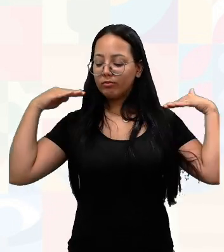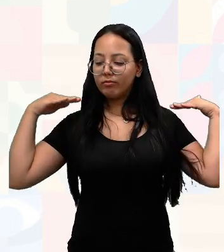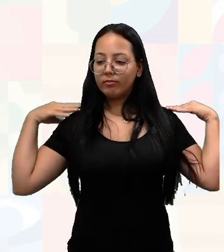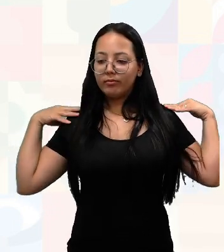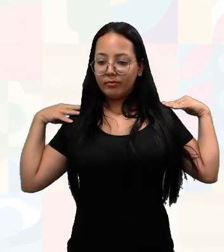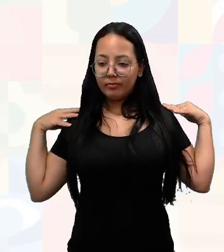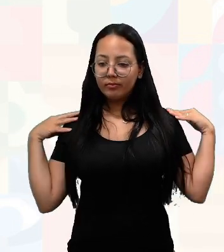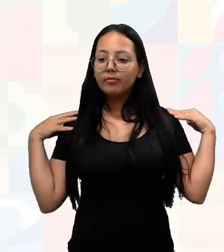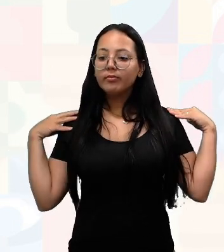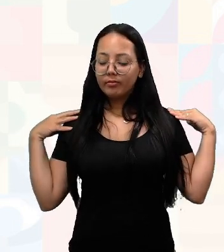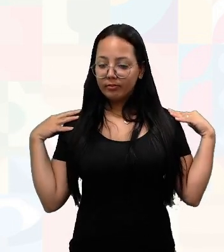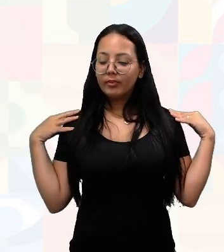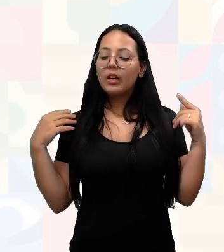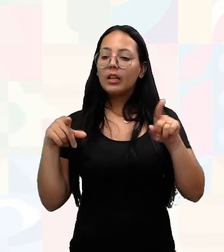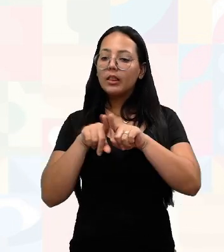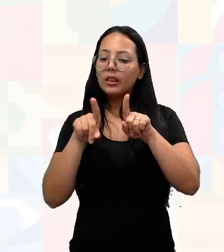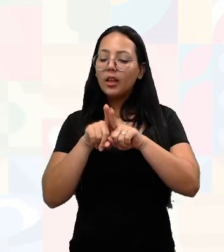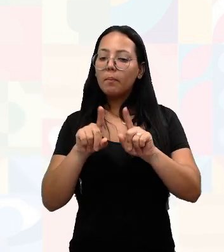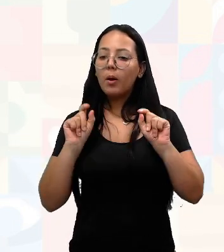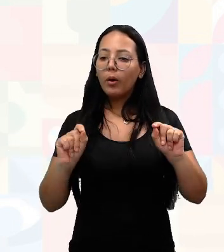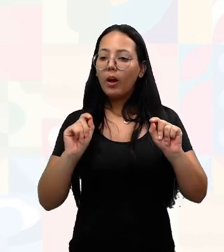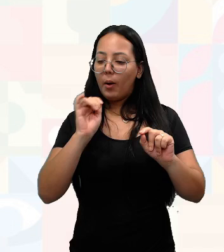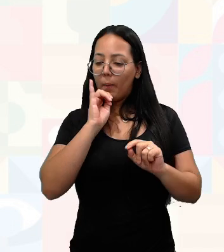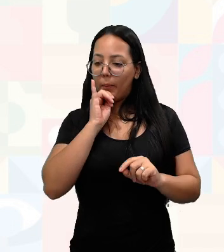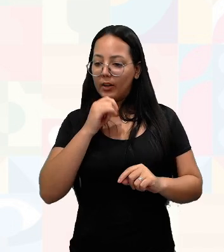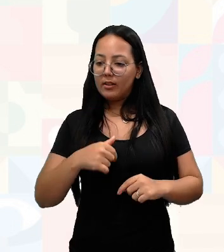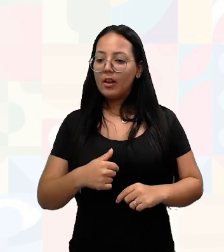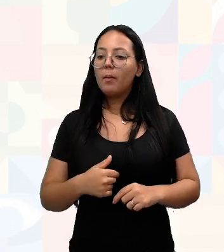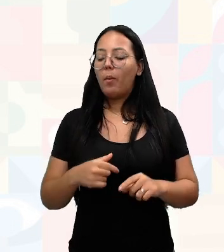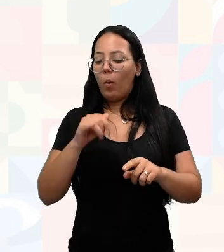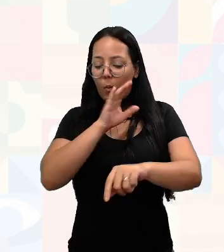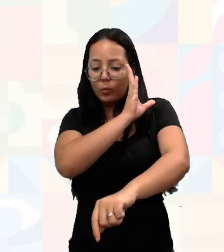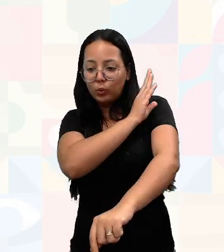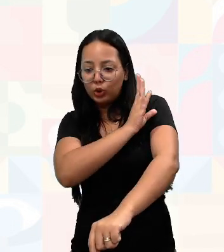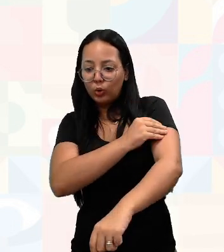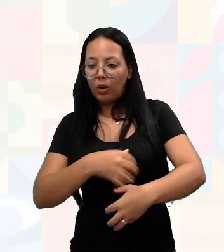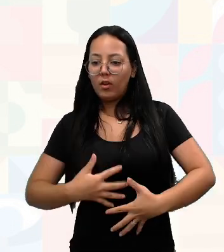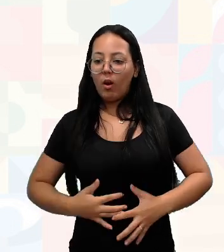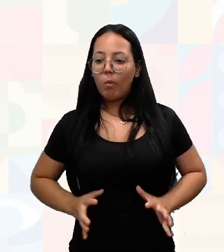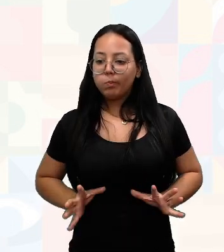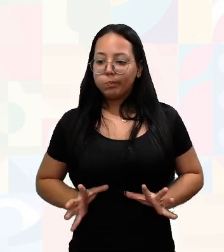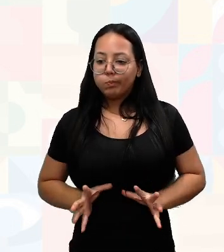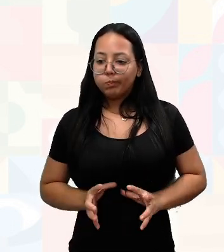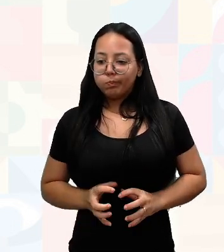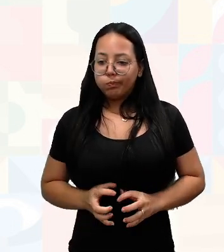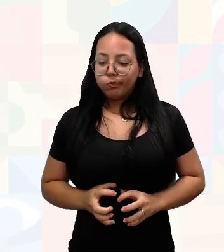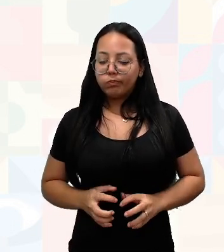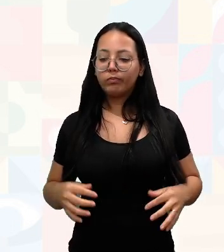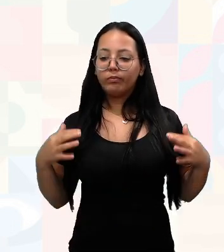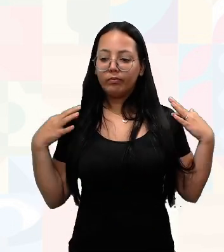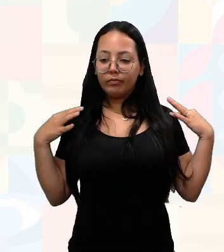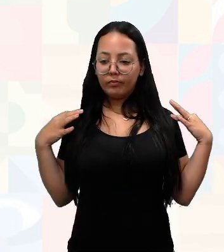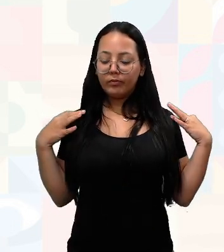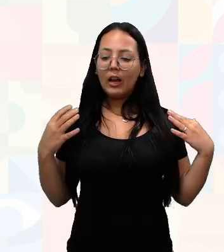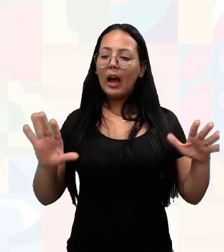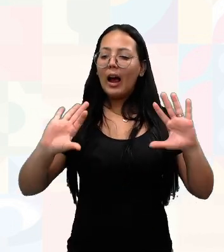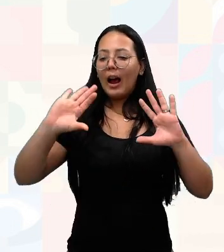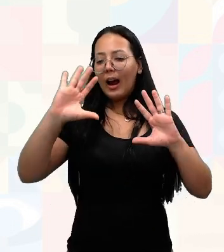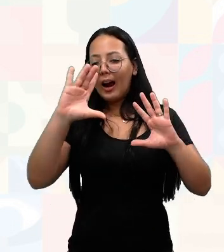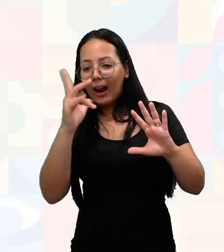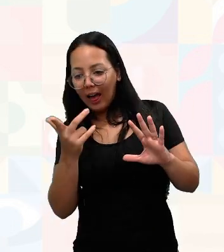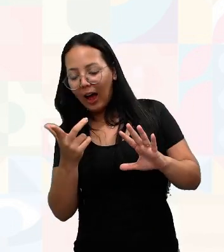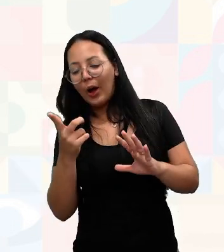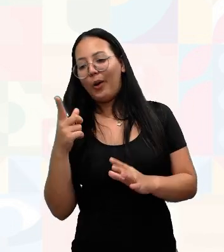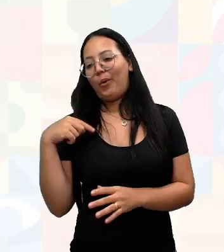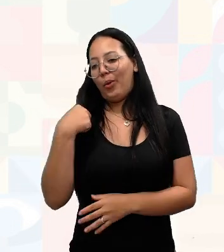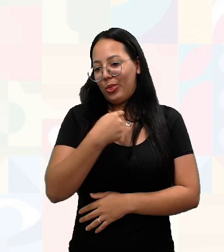chão e com uma leve contração da musculatura abdominal. É comum a gente ver isso no